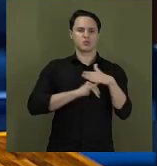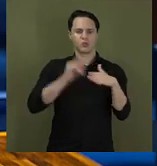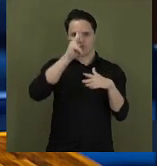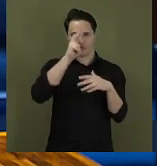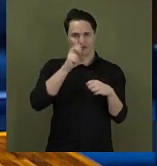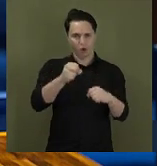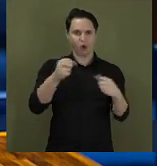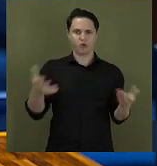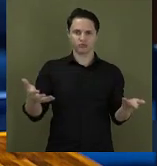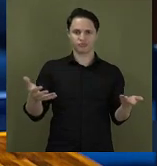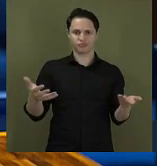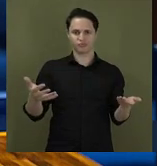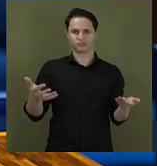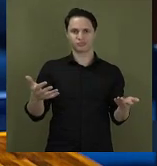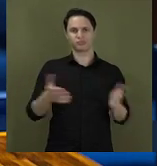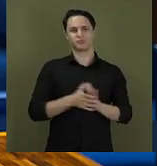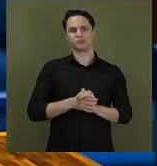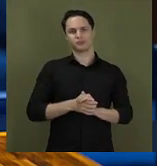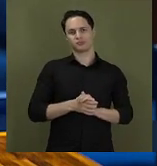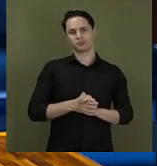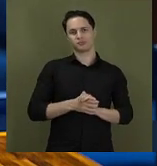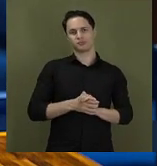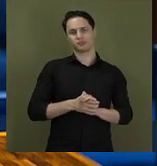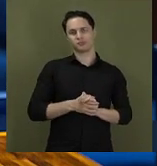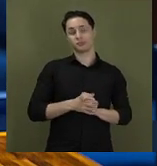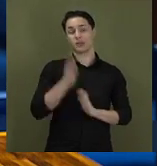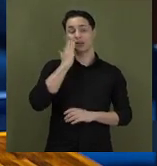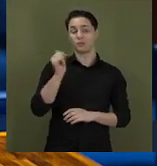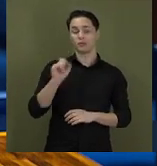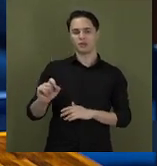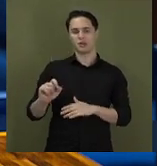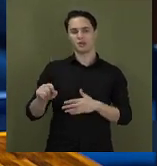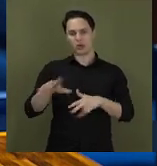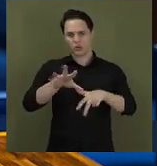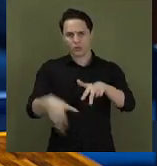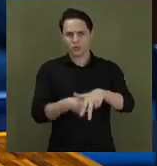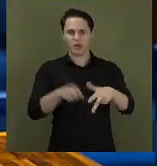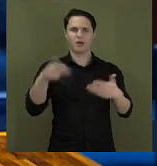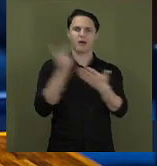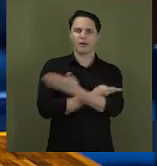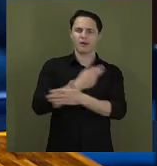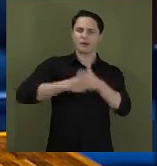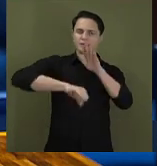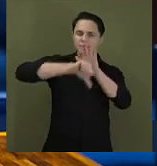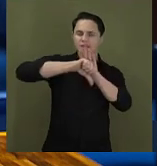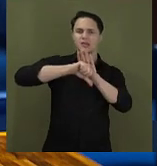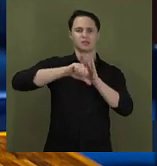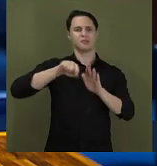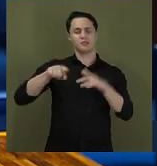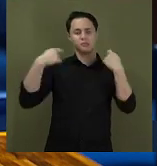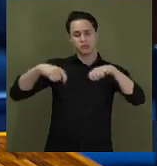fortes, nas quais se pressupõe que a corrupção é errada, que a corrupção é um crime, que a corrupção deve